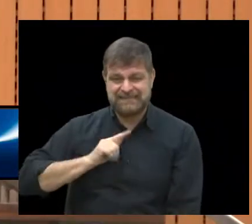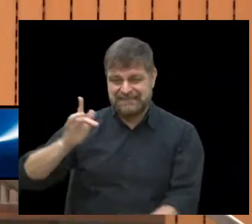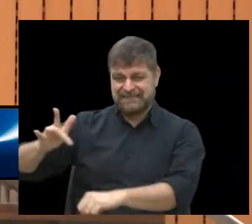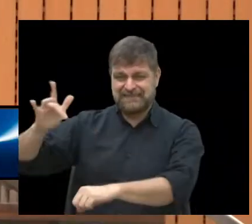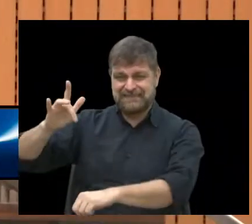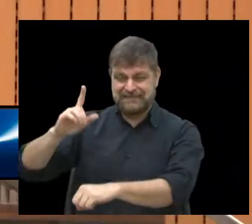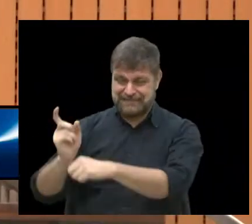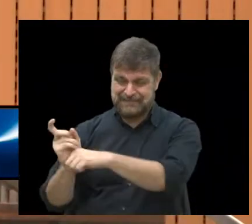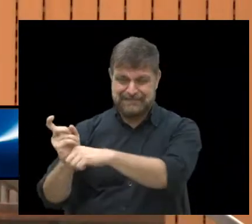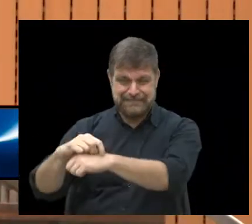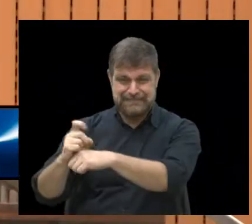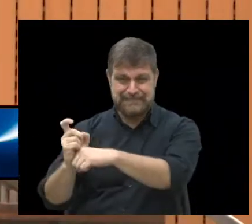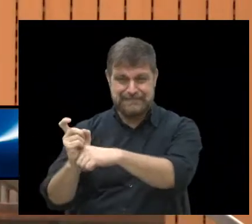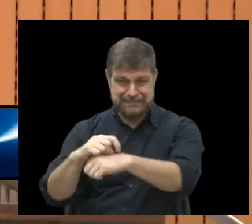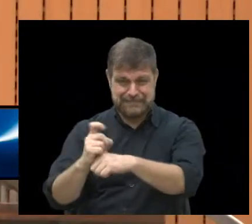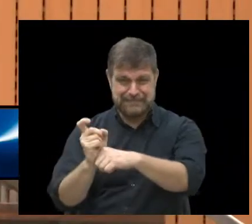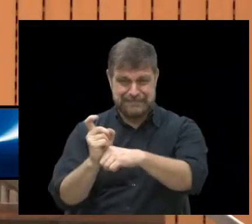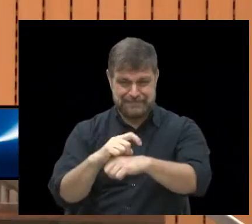infectada de escorpiões.